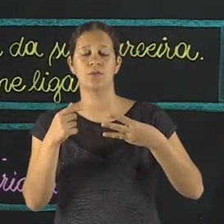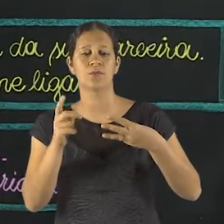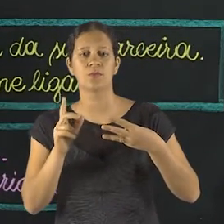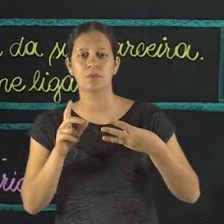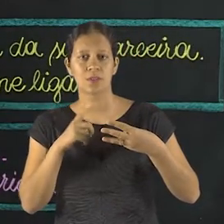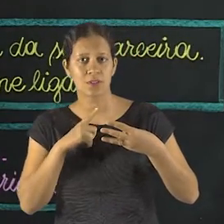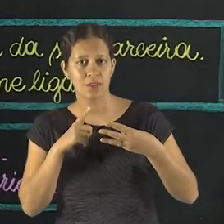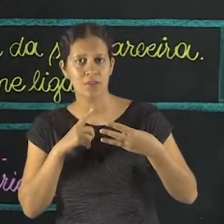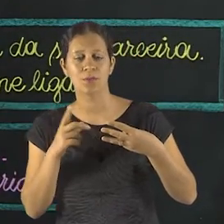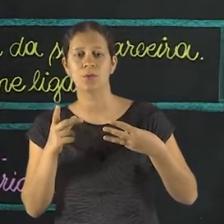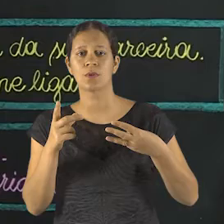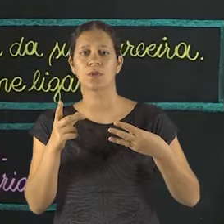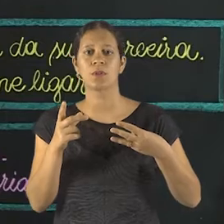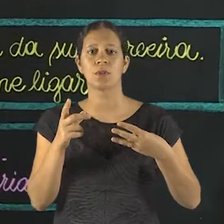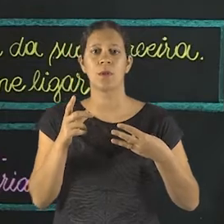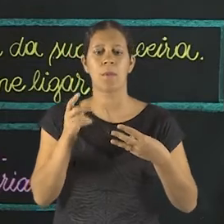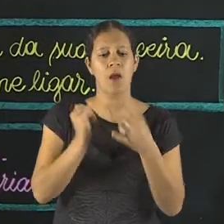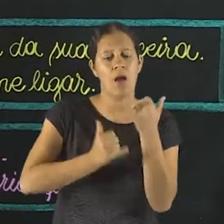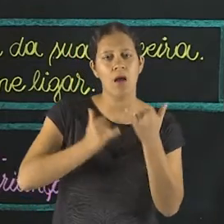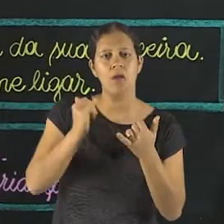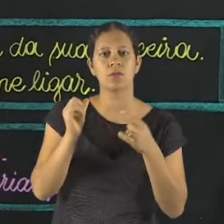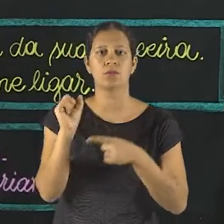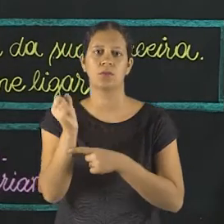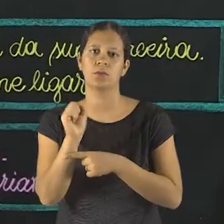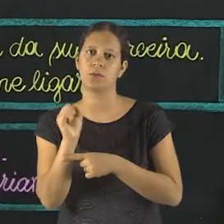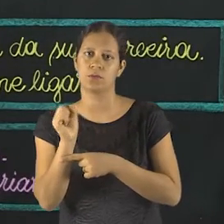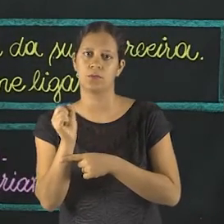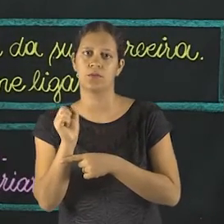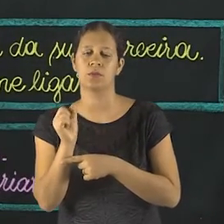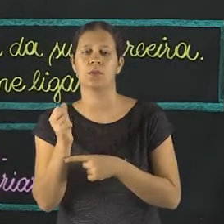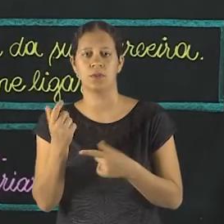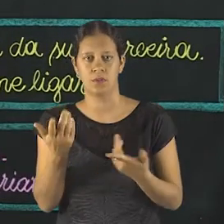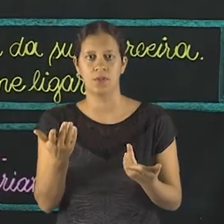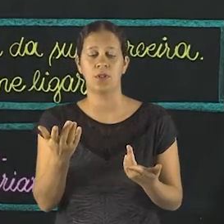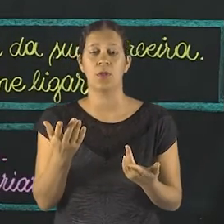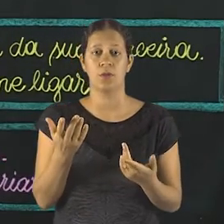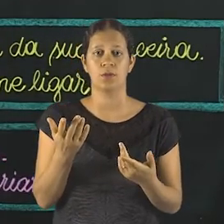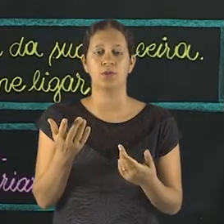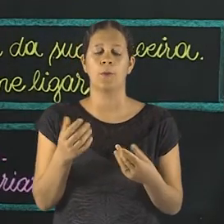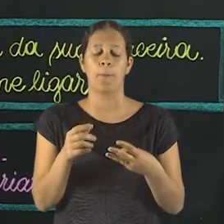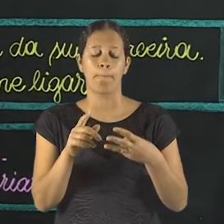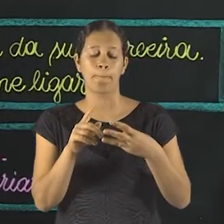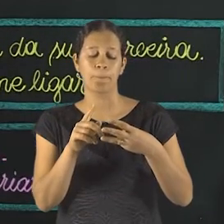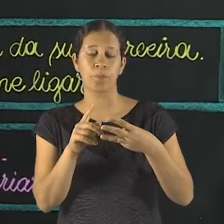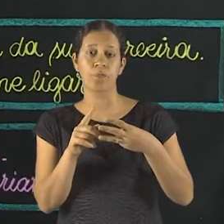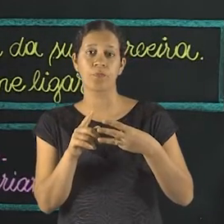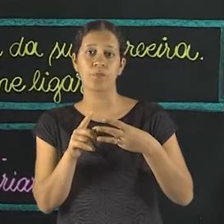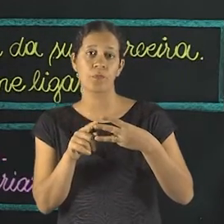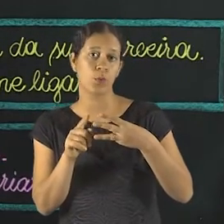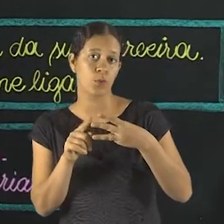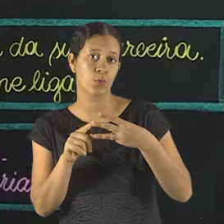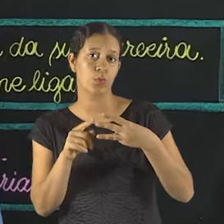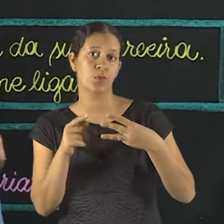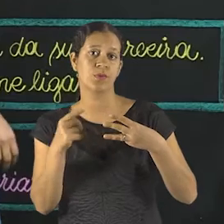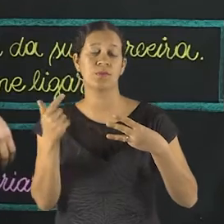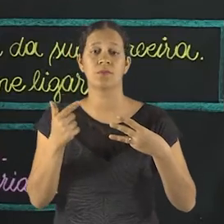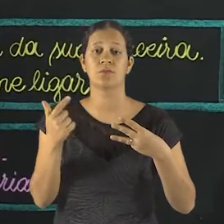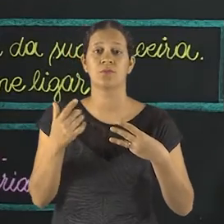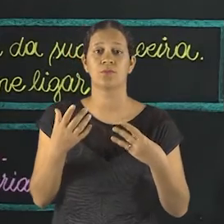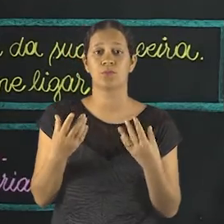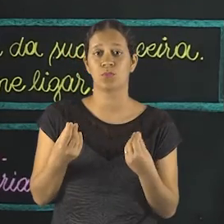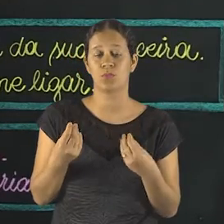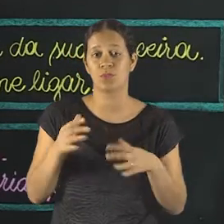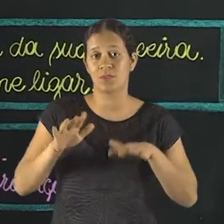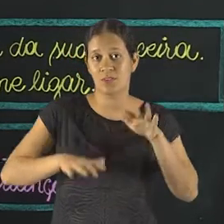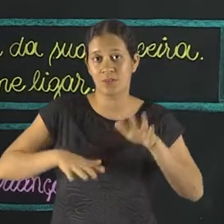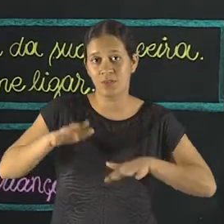vezes funciona como substantivo. O verbo que está no infinitivo funciona como substantivo. O gerúndio, muitas